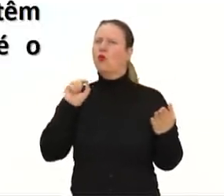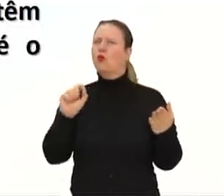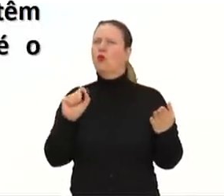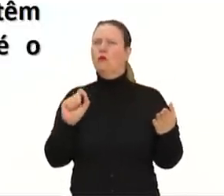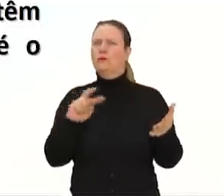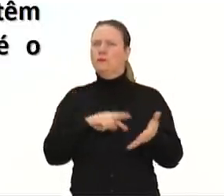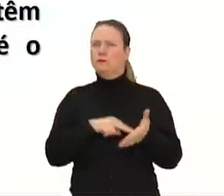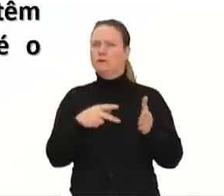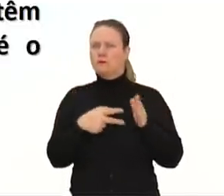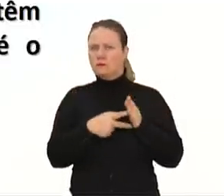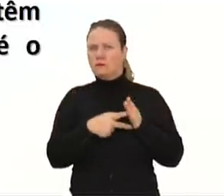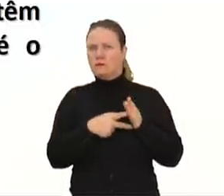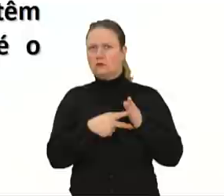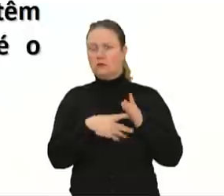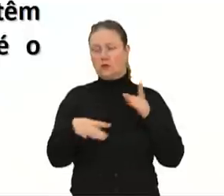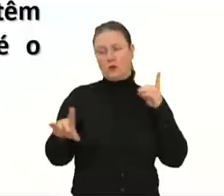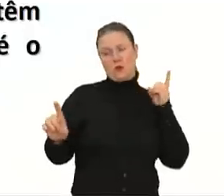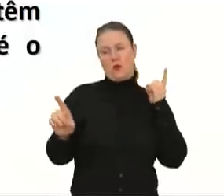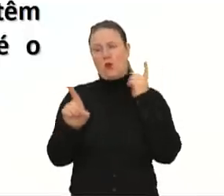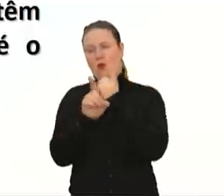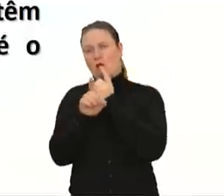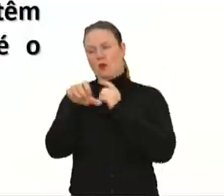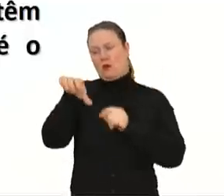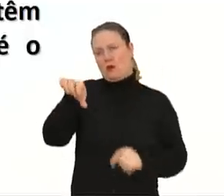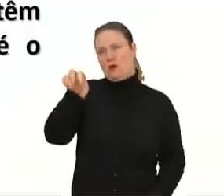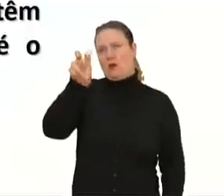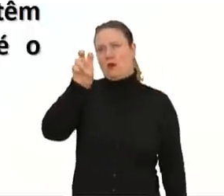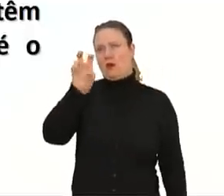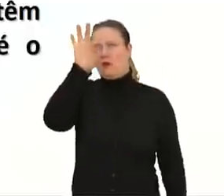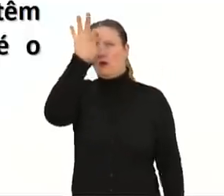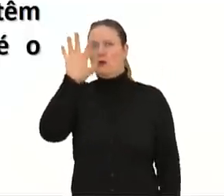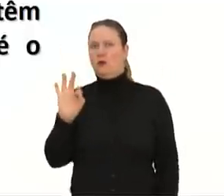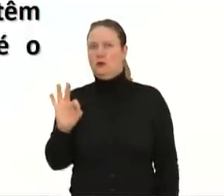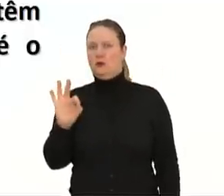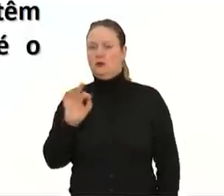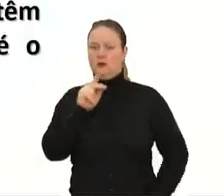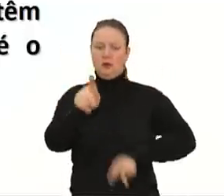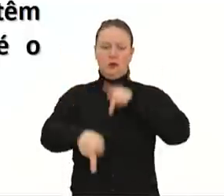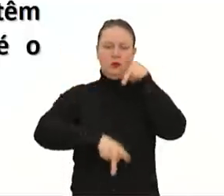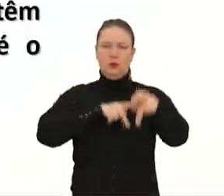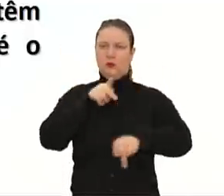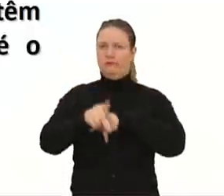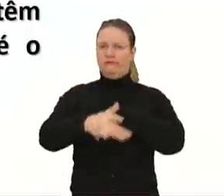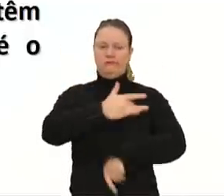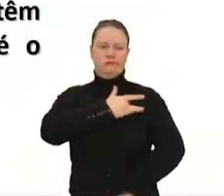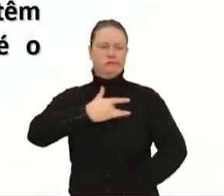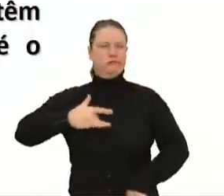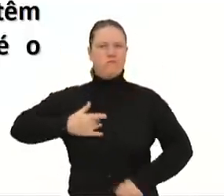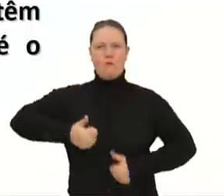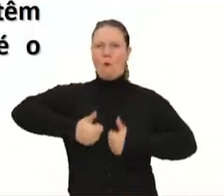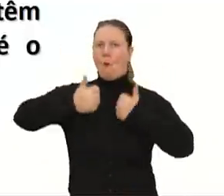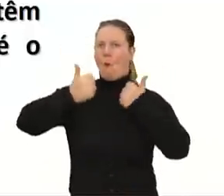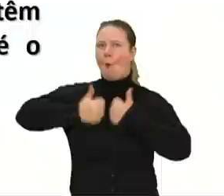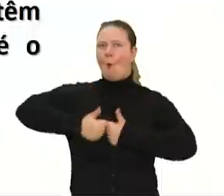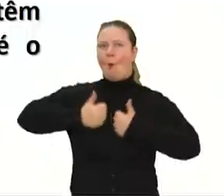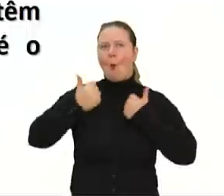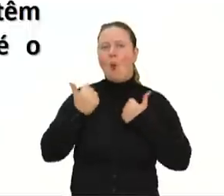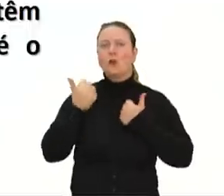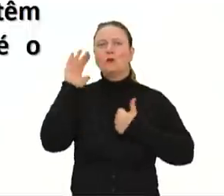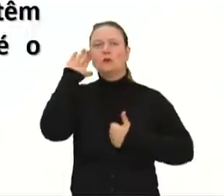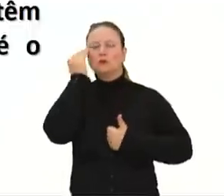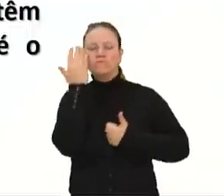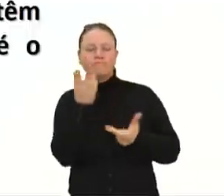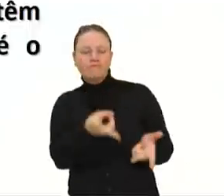valor encontrado em 95% da população saudável, ou seja, entende-se que entre